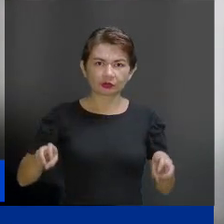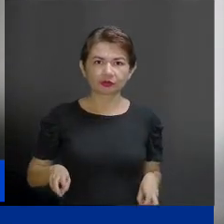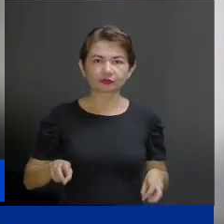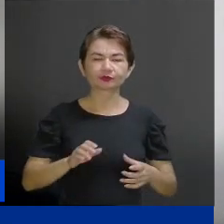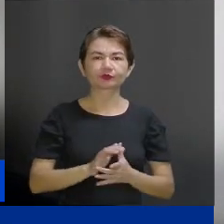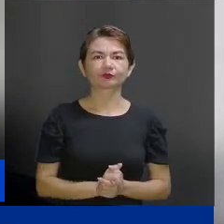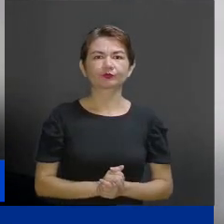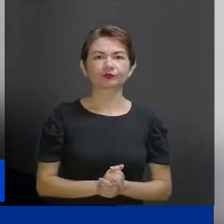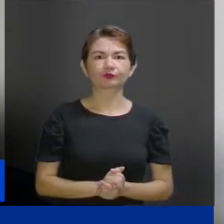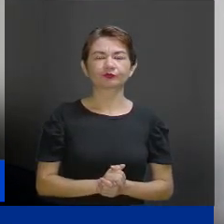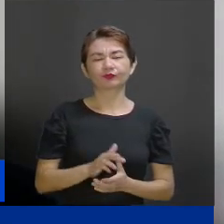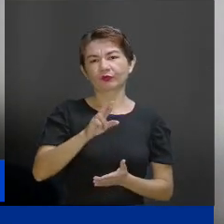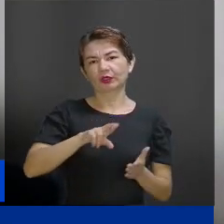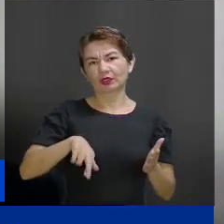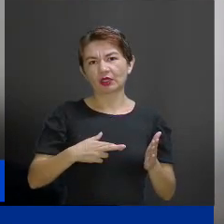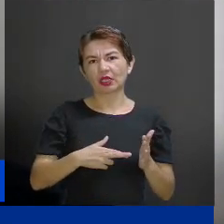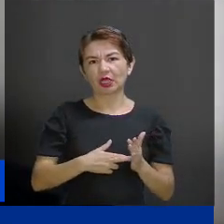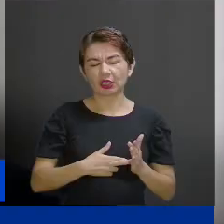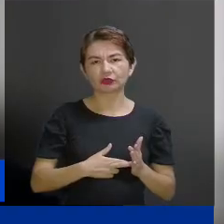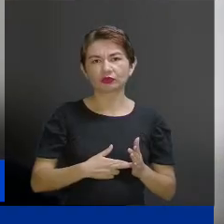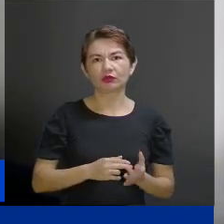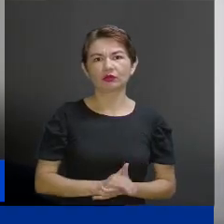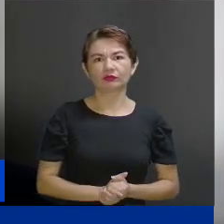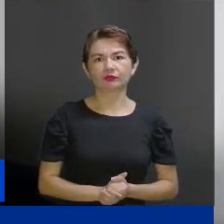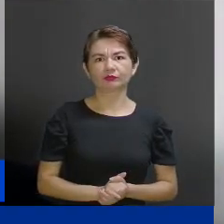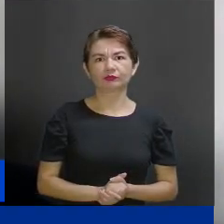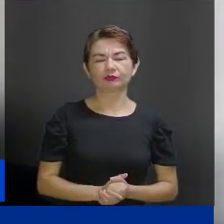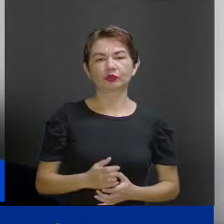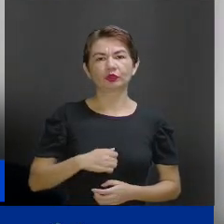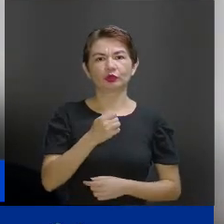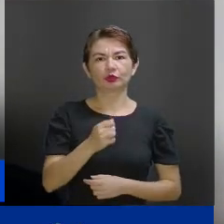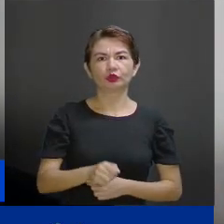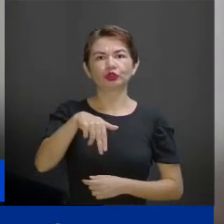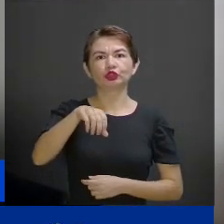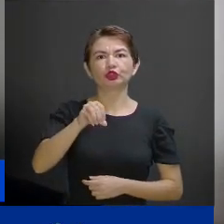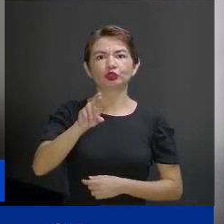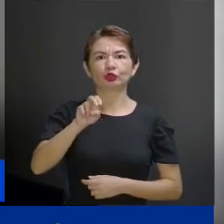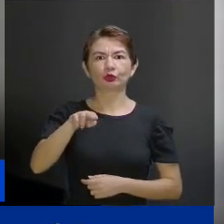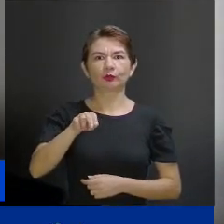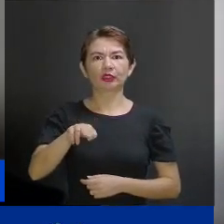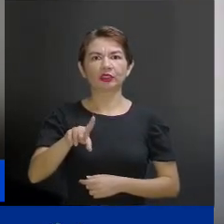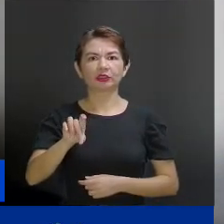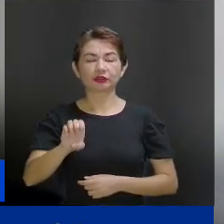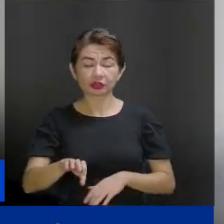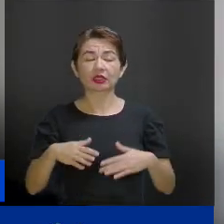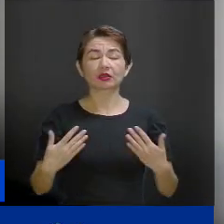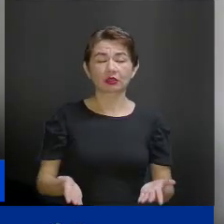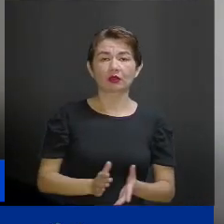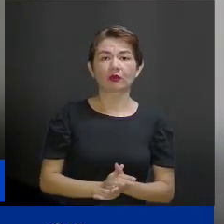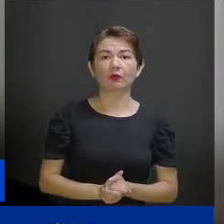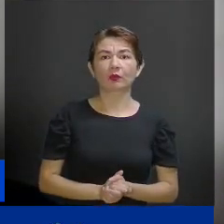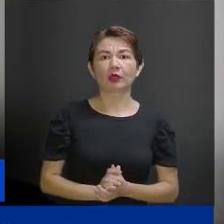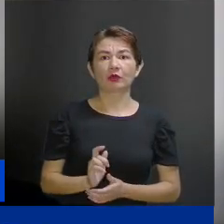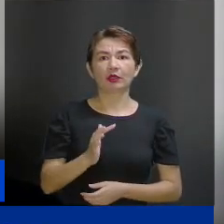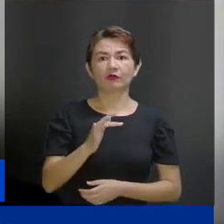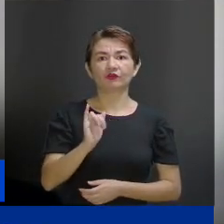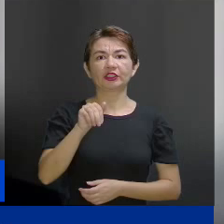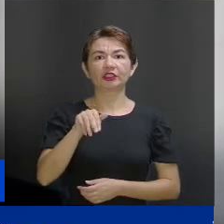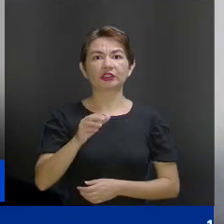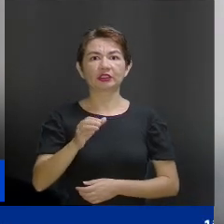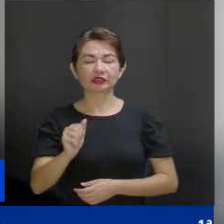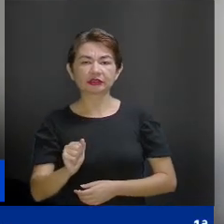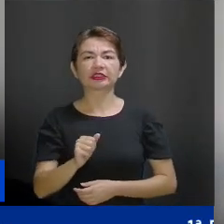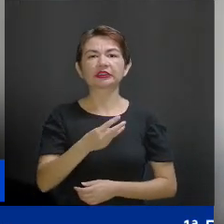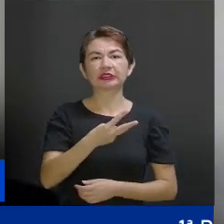colegiado, salvo engano, o relator foi o nosso colega Normandes. Foi a situação de uma fiança que foi arbitrada